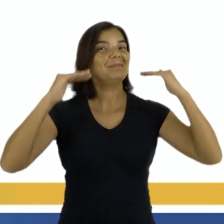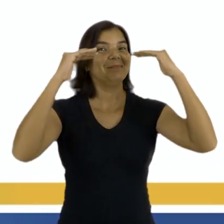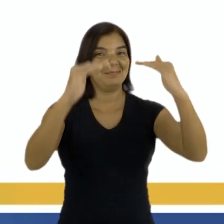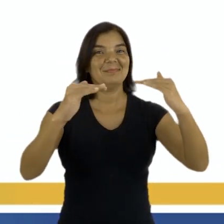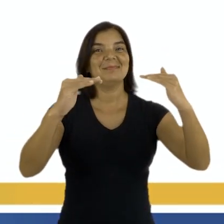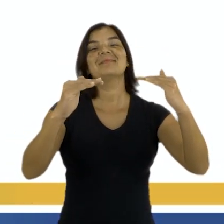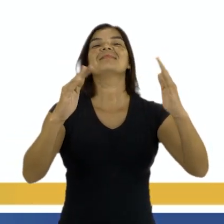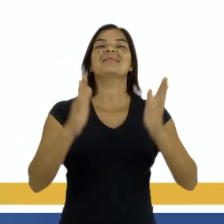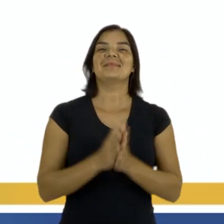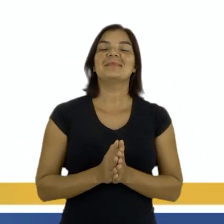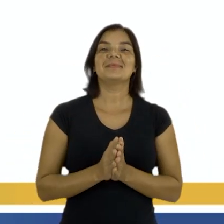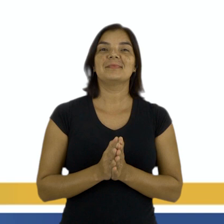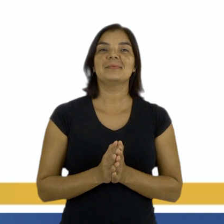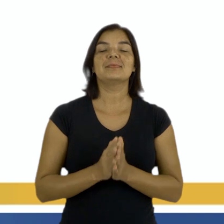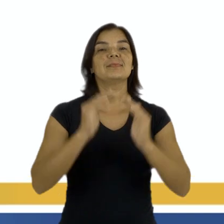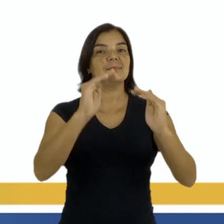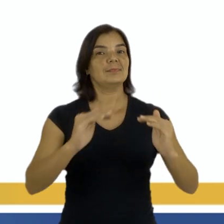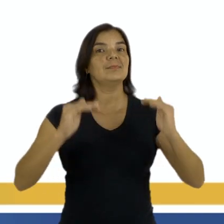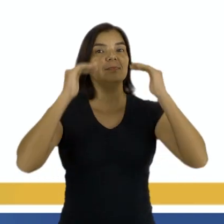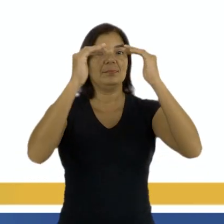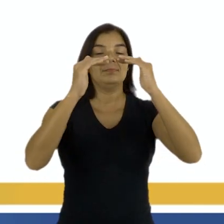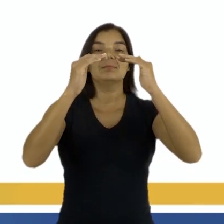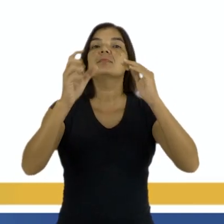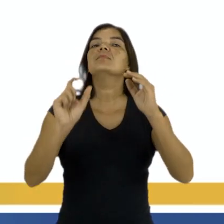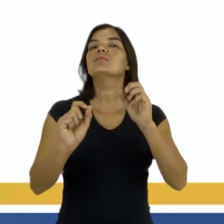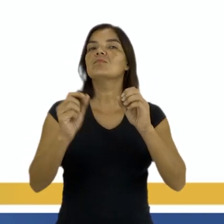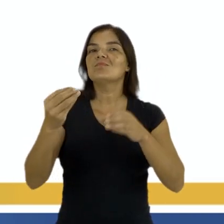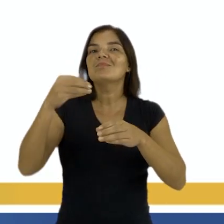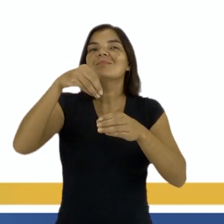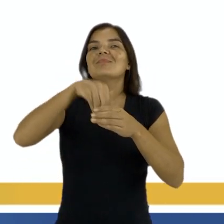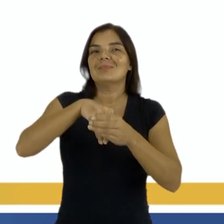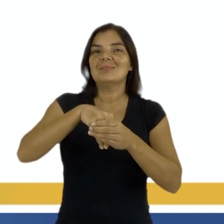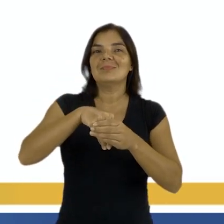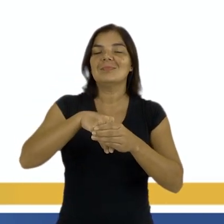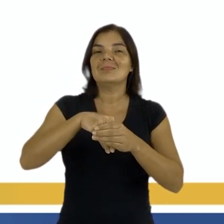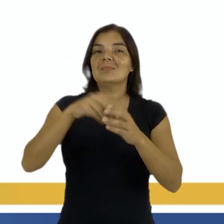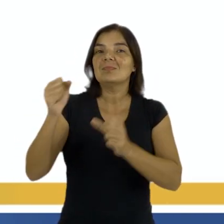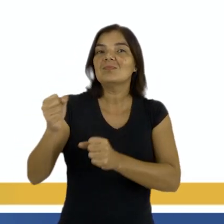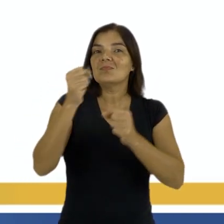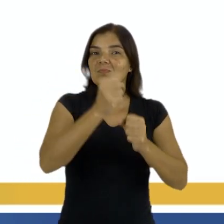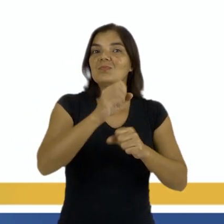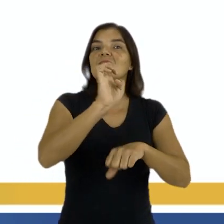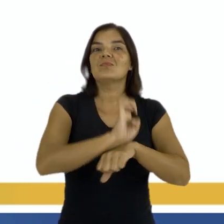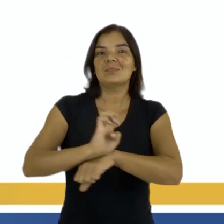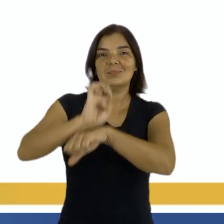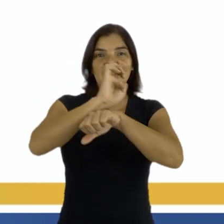país. A soberania interna, que significa o poder que o Estado